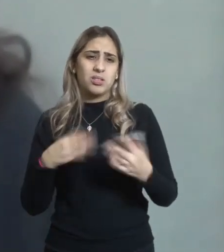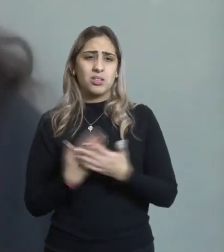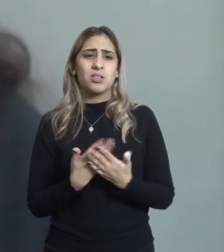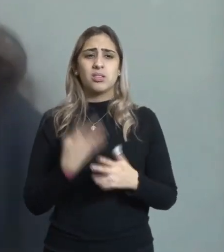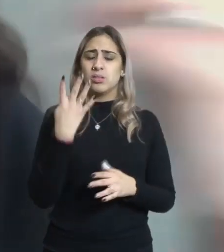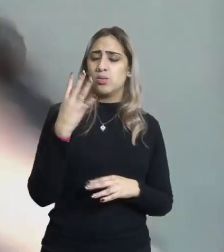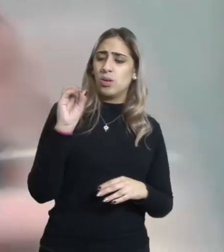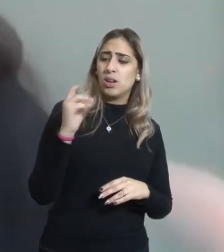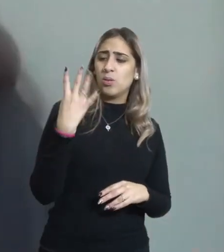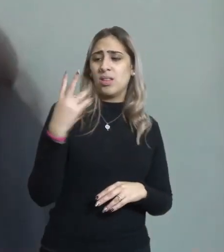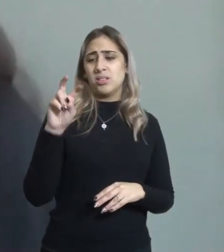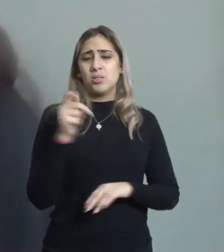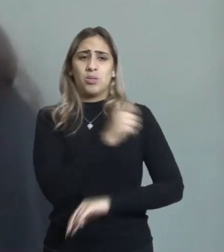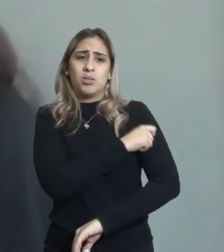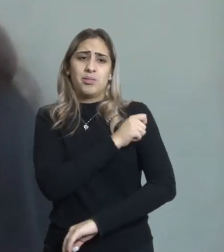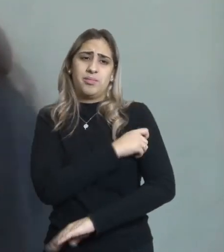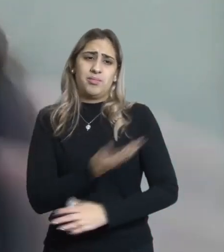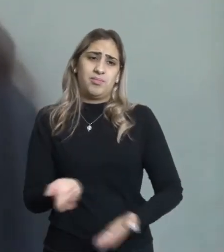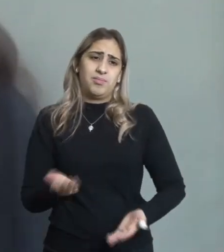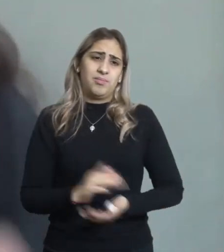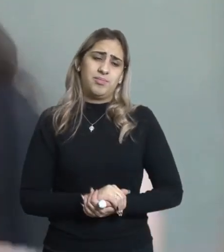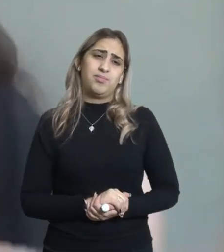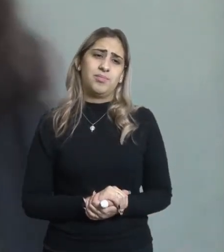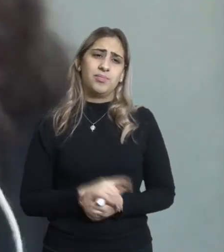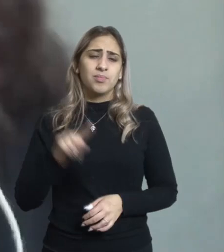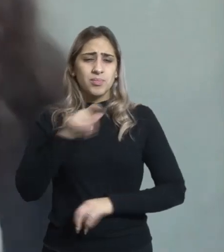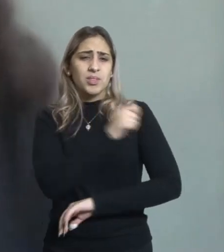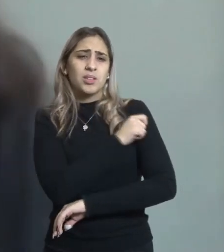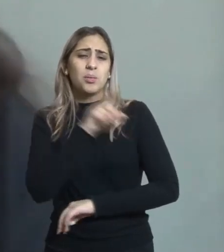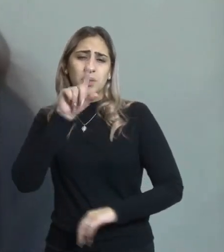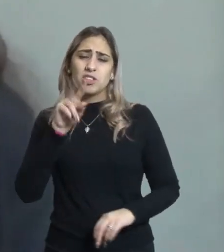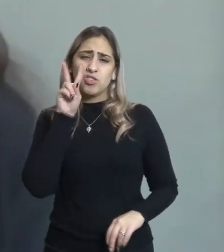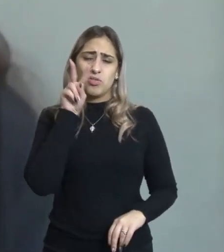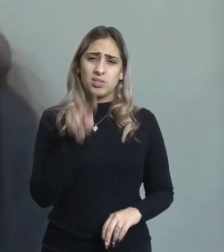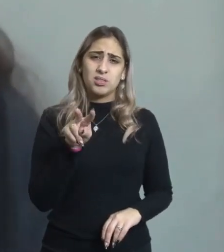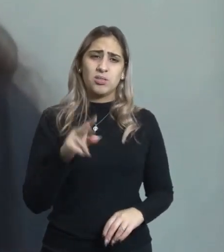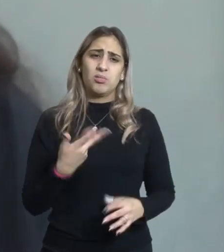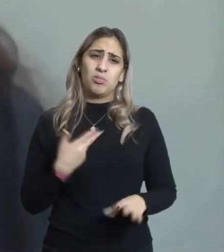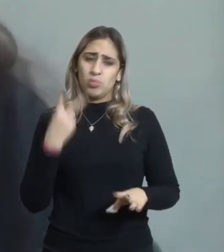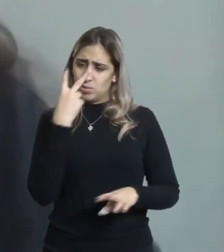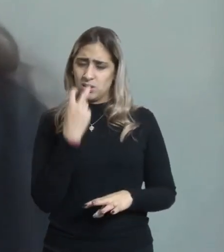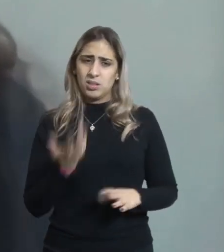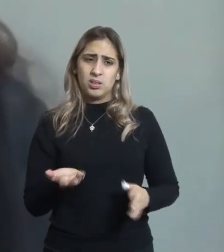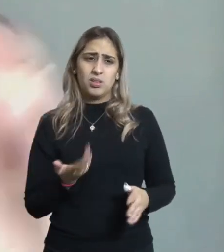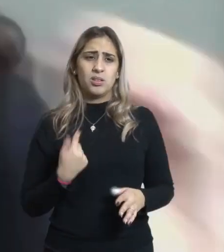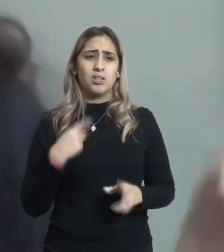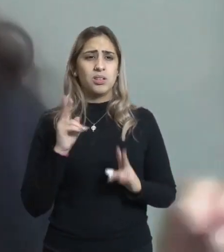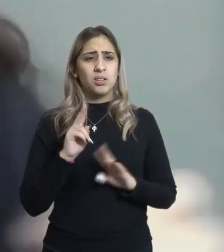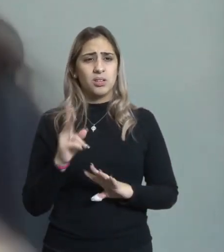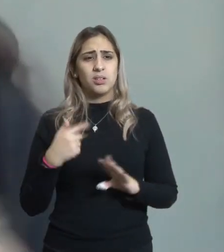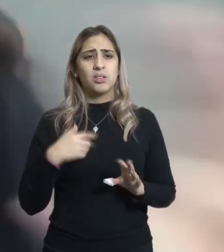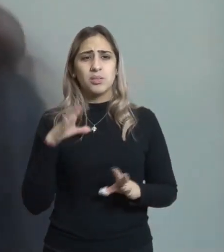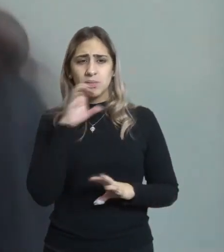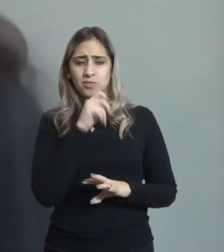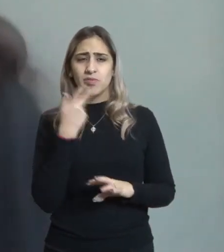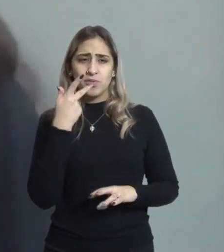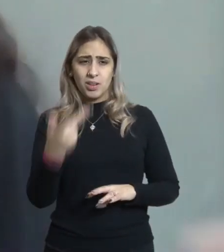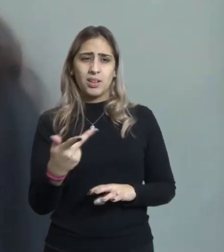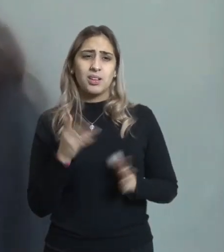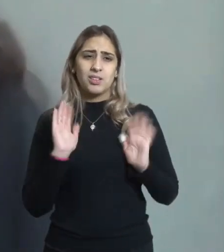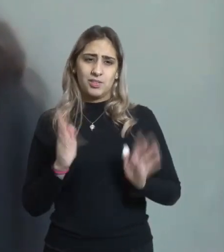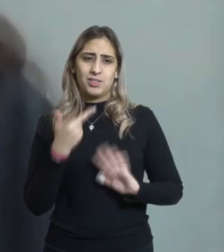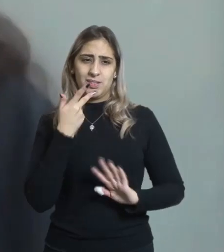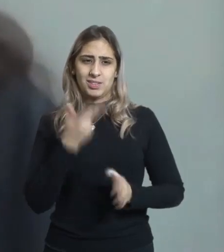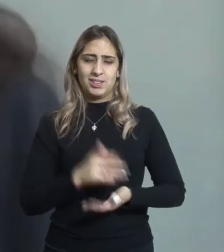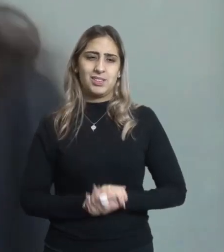40, 45, e tem esse aluno com baixa visão ou com cegueira. O que eu tinha, assim, rapidamente, foi uma pincelada